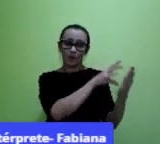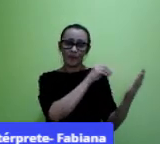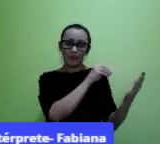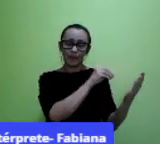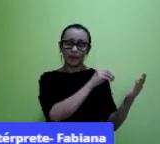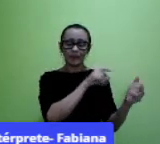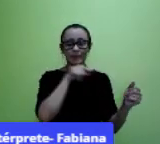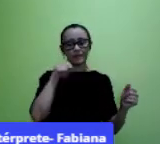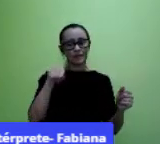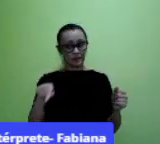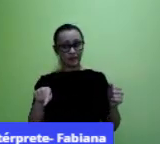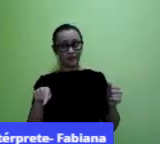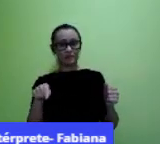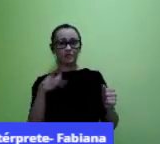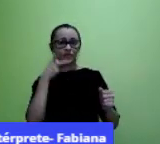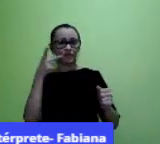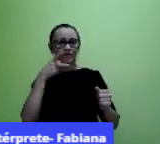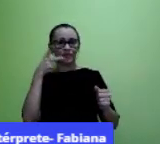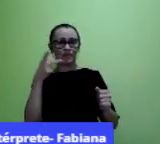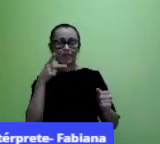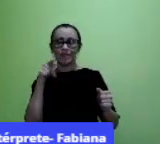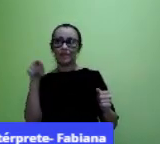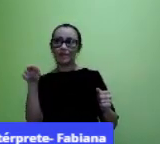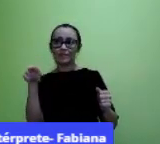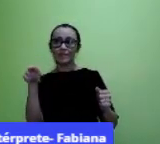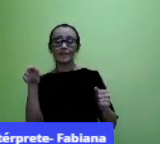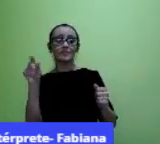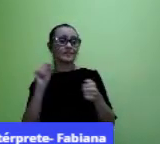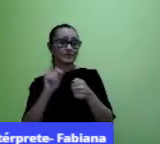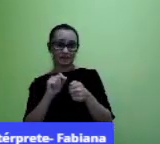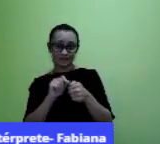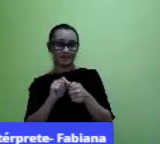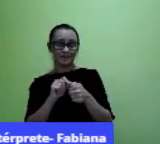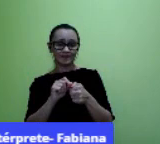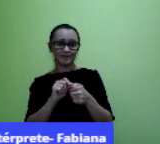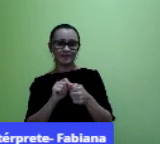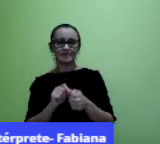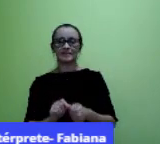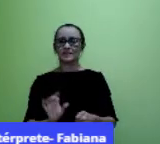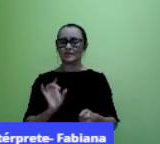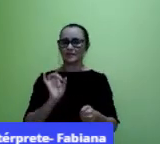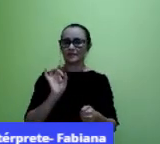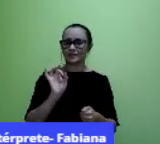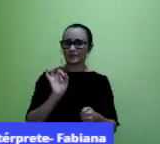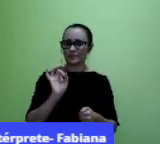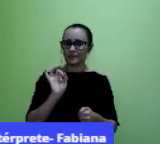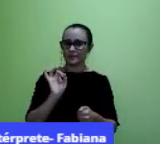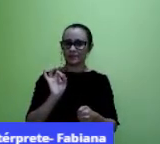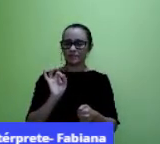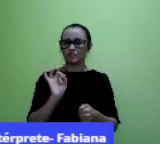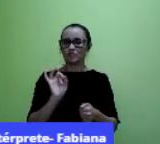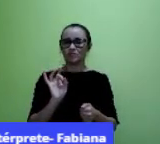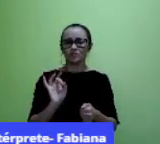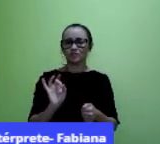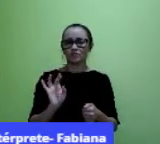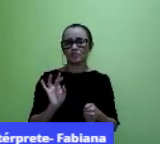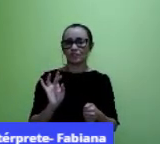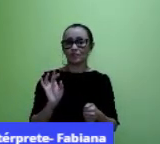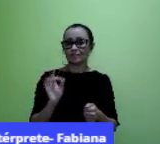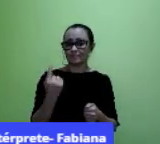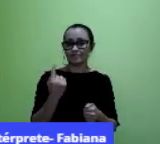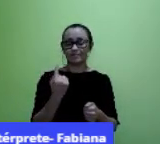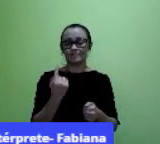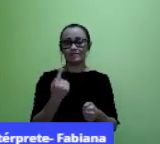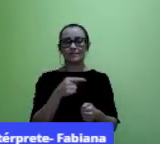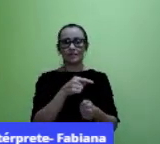fazer. Então, ela já tem que pensar, ela já não está só olhando e copiando. Ela está ouvindo e tentando fazer a